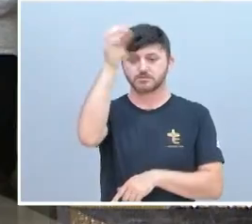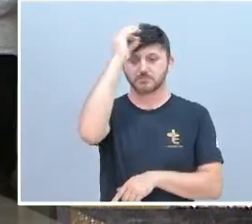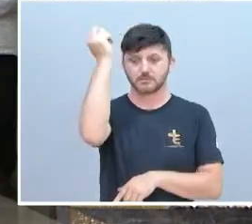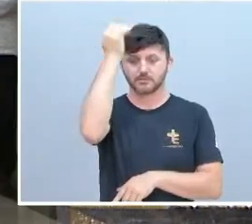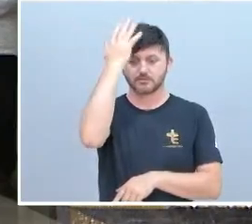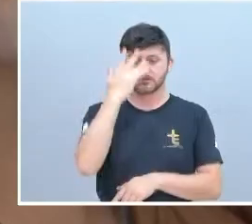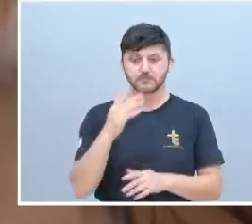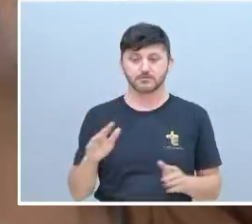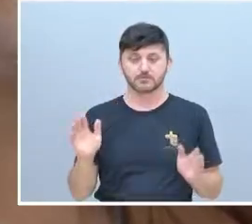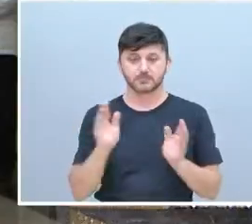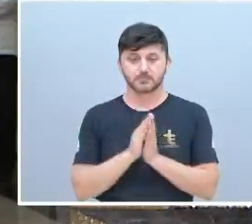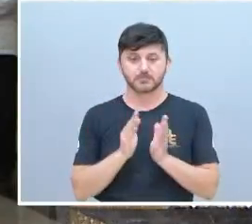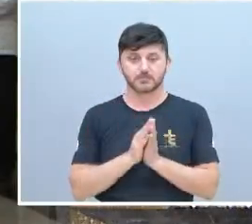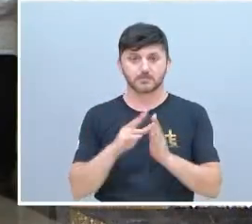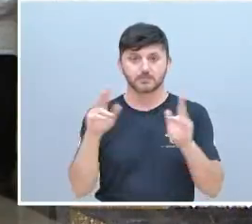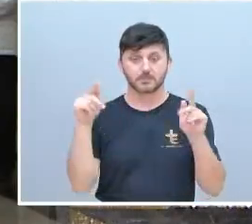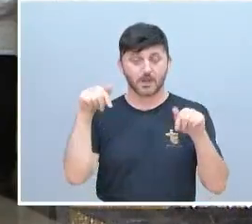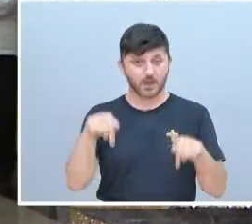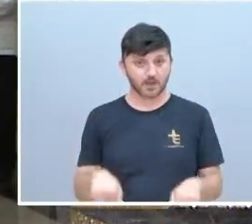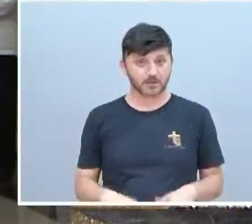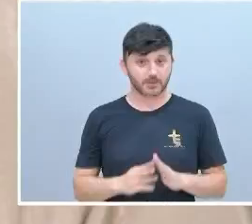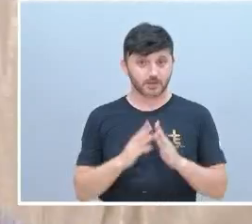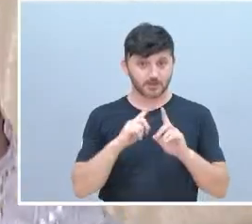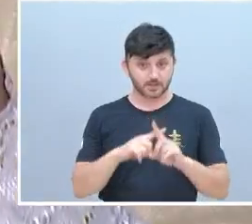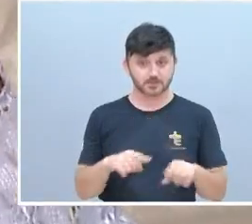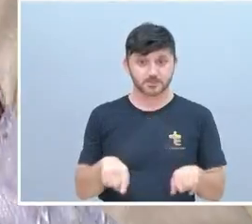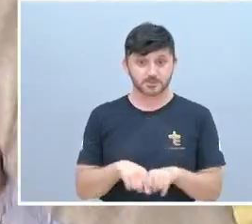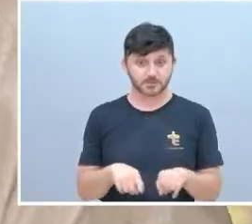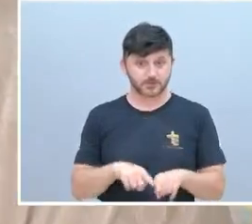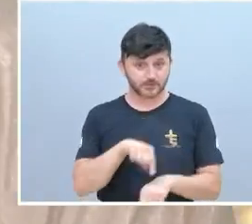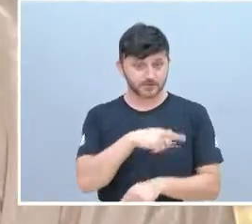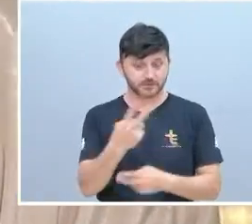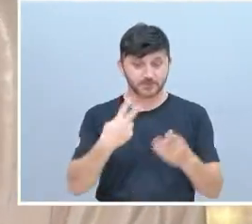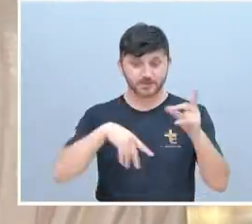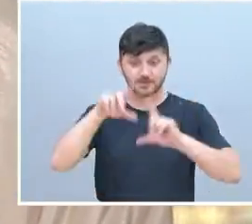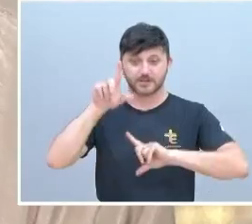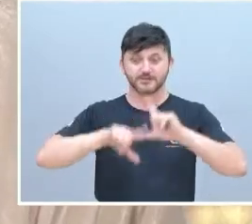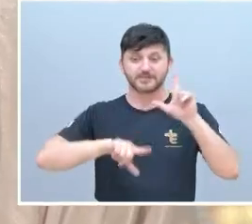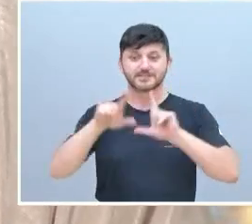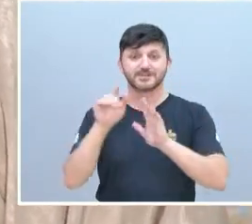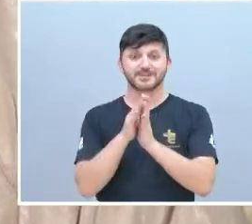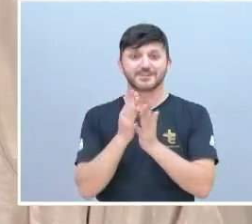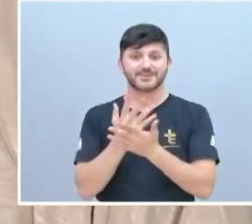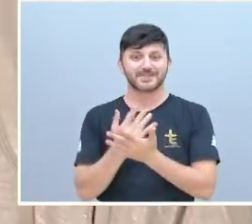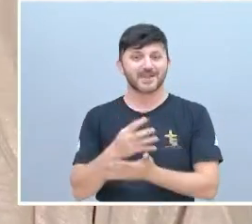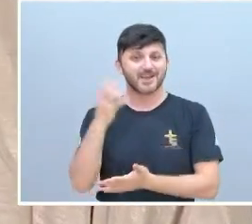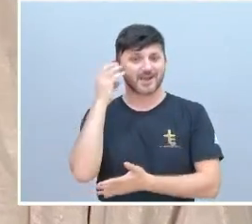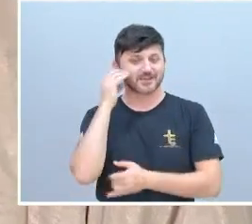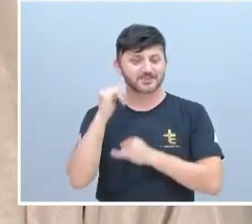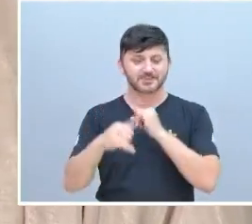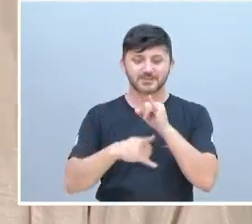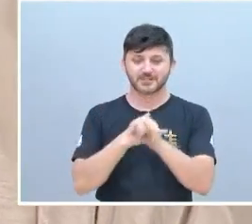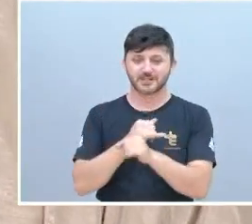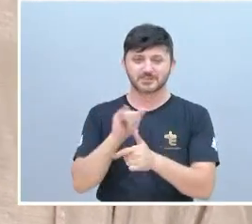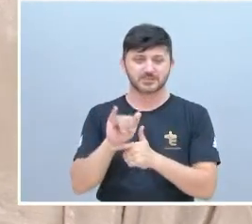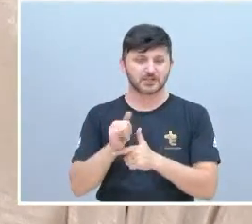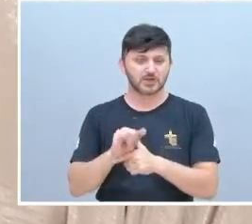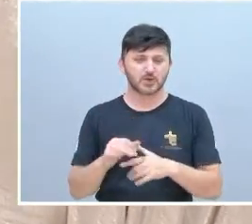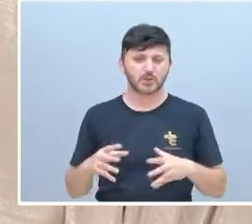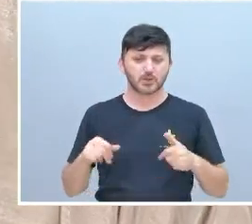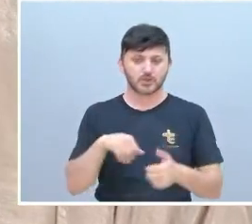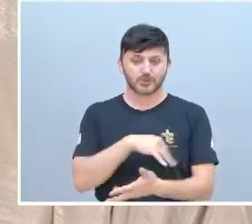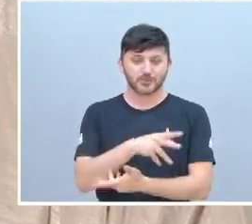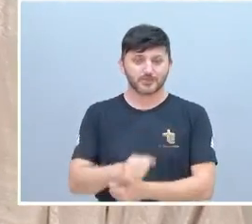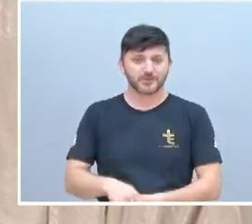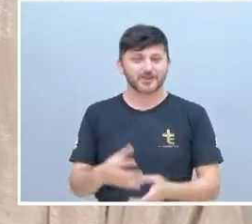Espírito Santo. Amém. Aqui neste santuário, quem acompanha pela TV, pelo rádio, pelos aplicativos, o mundo inteiro,